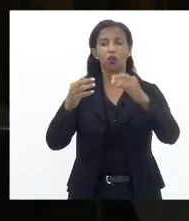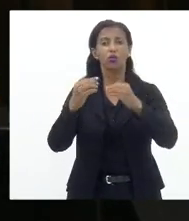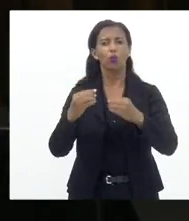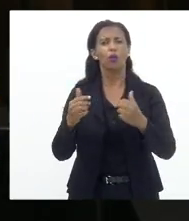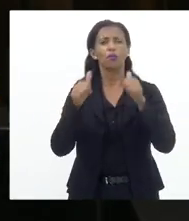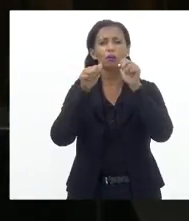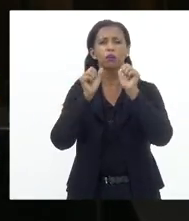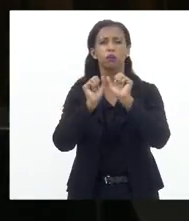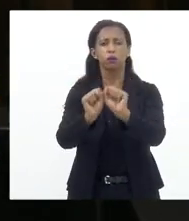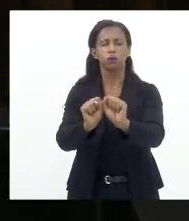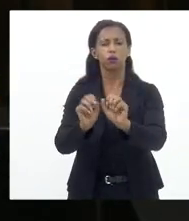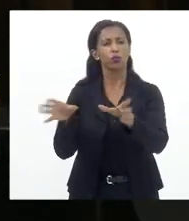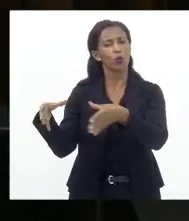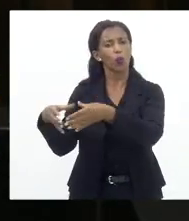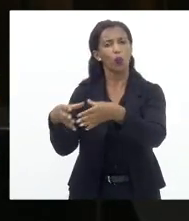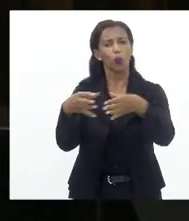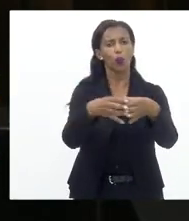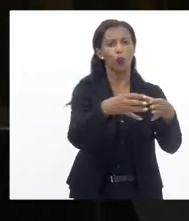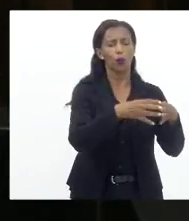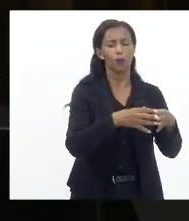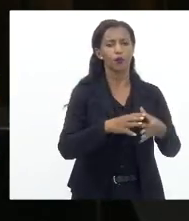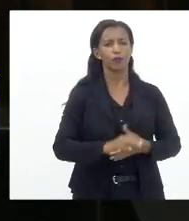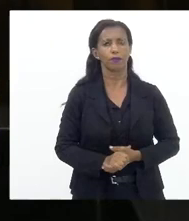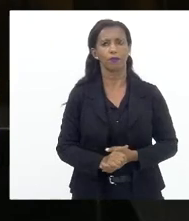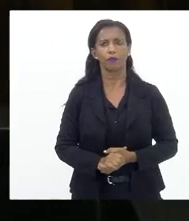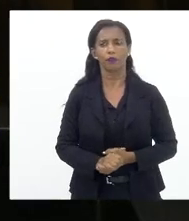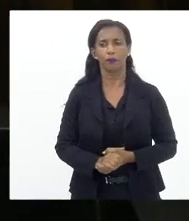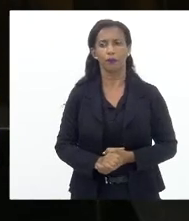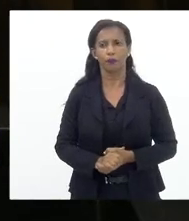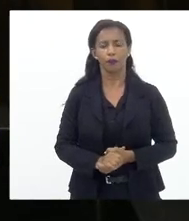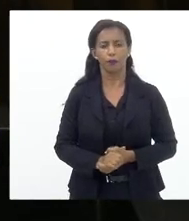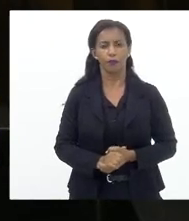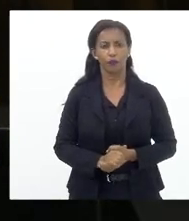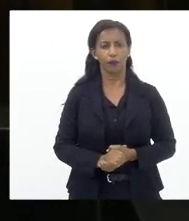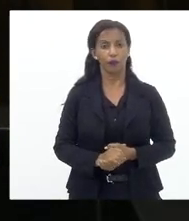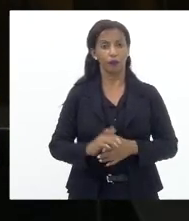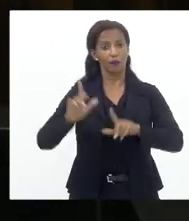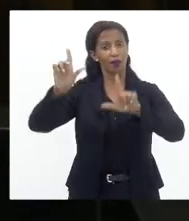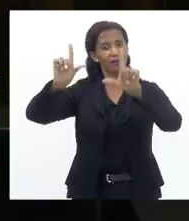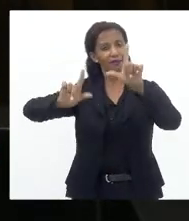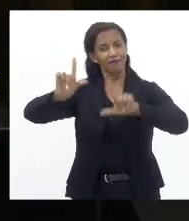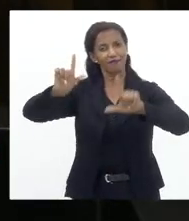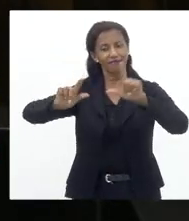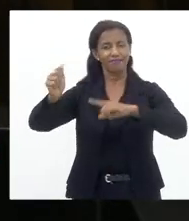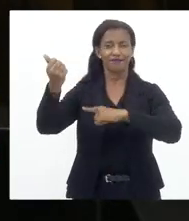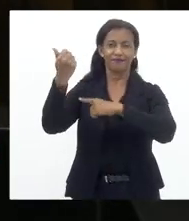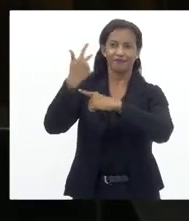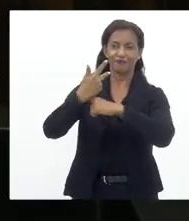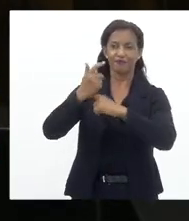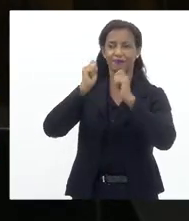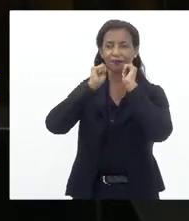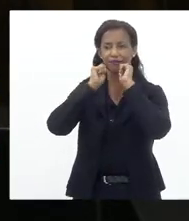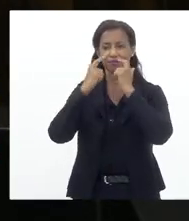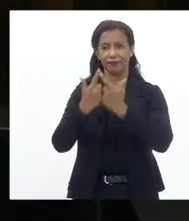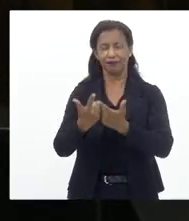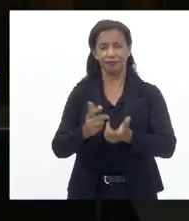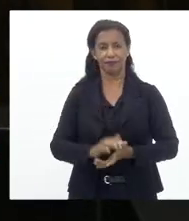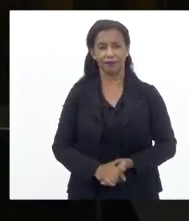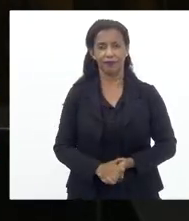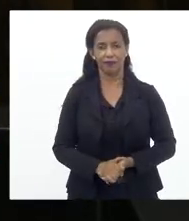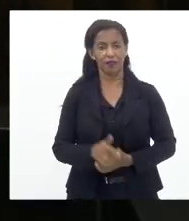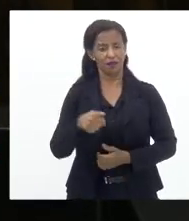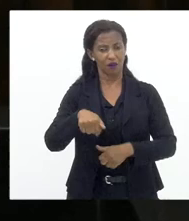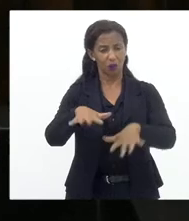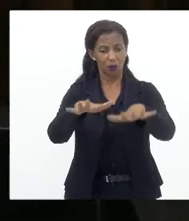as assessorias assessorias de comissões todo da TV alerj E aí silêncio